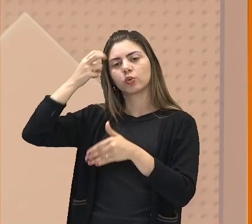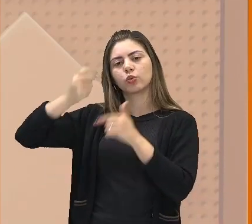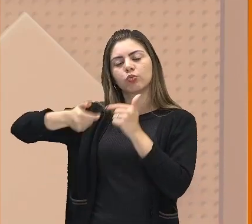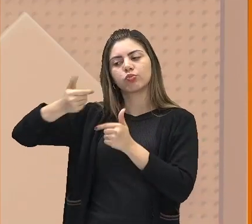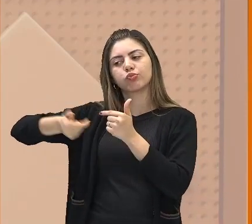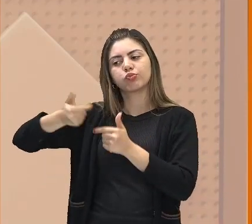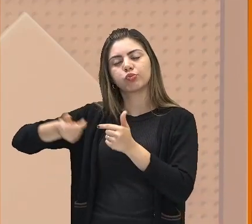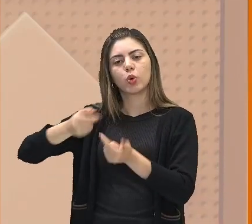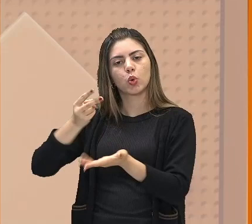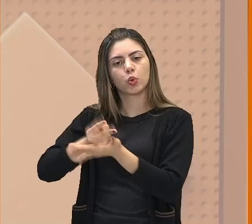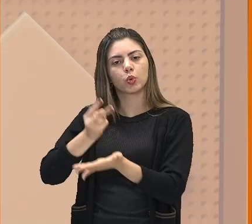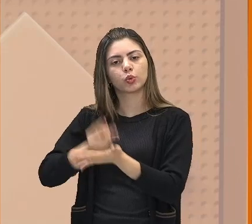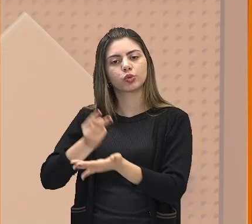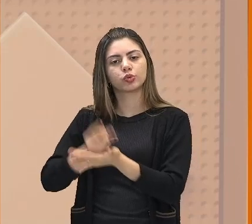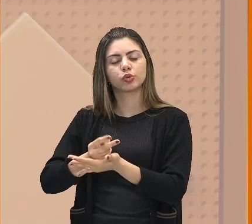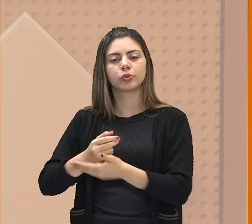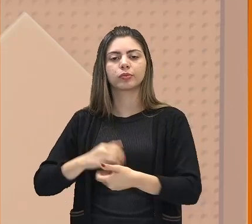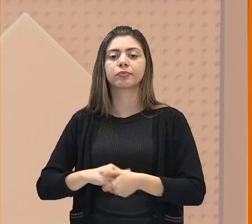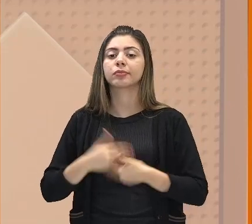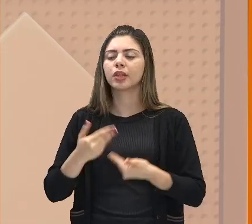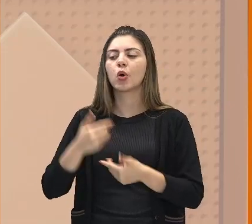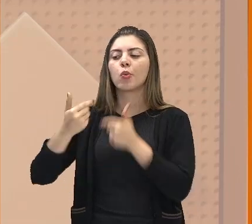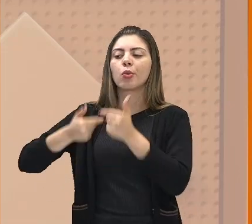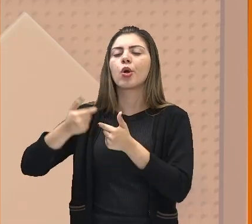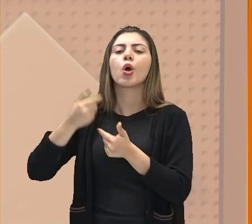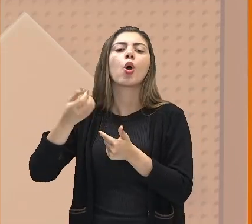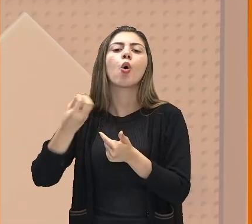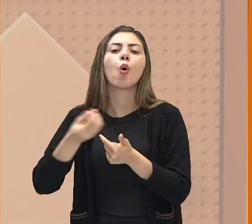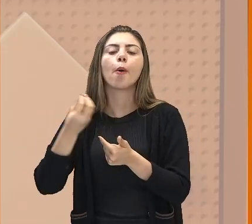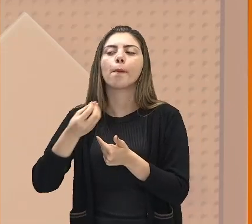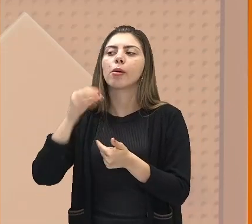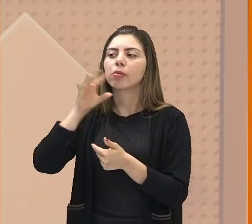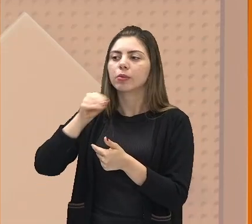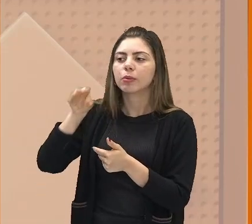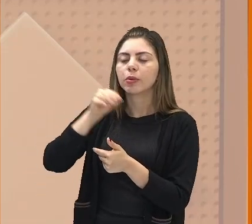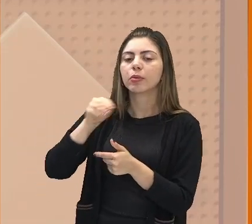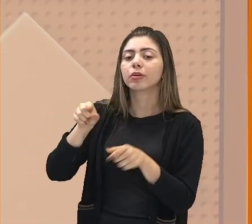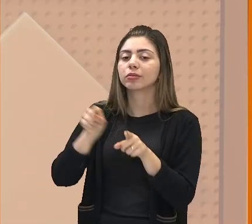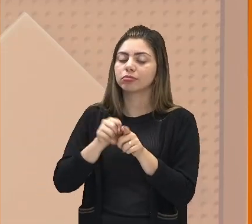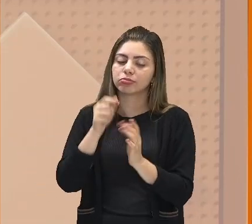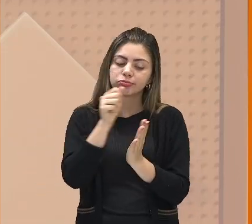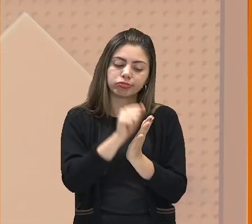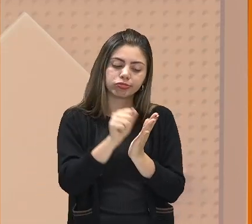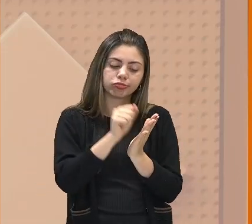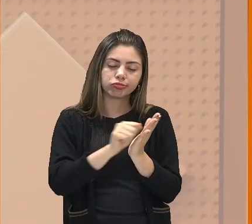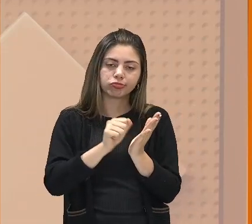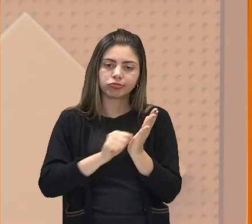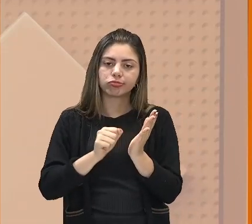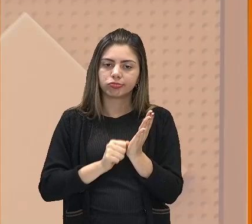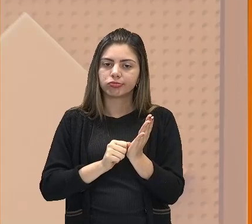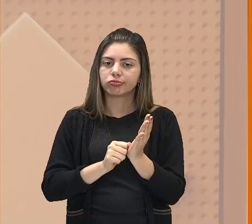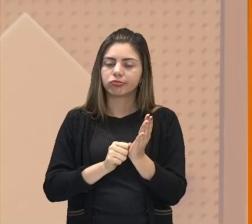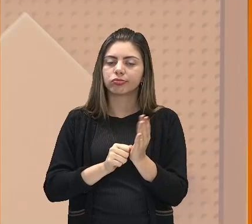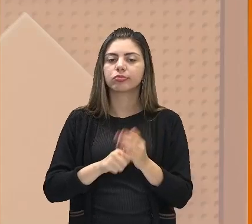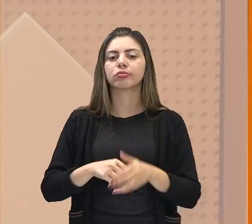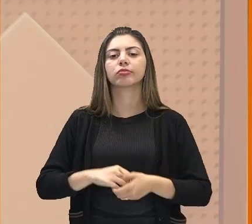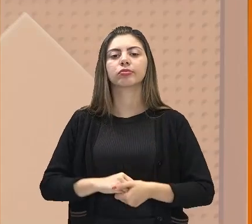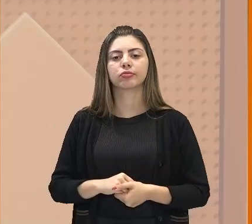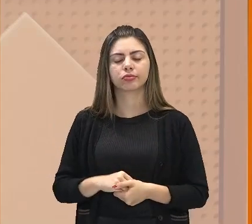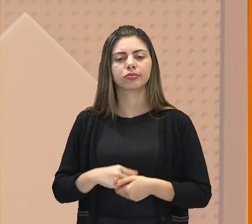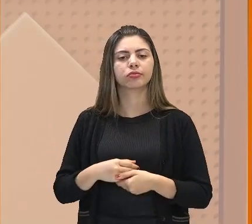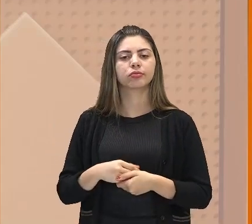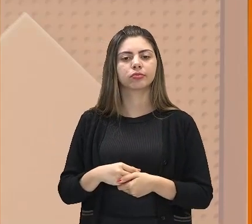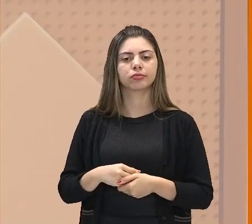essa cultura ela vai ser transmitida oralmente, vai ser transmitida também através de registros escritos, através